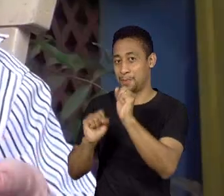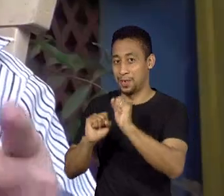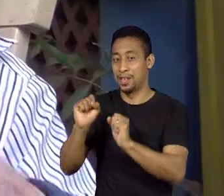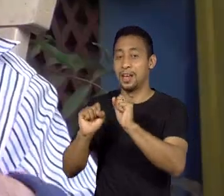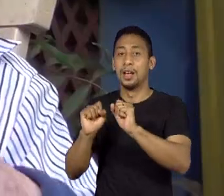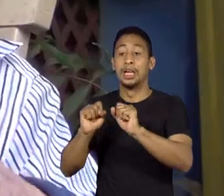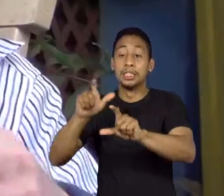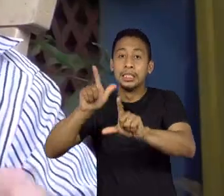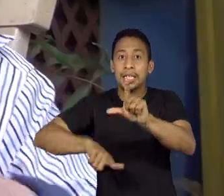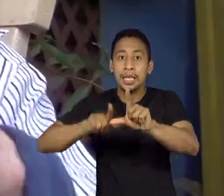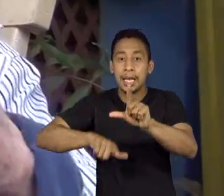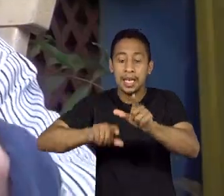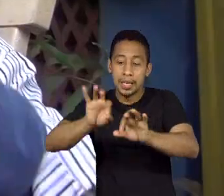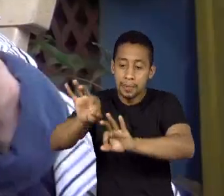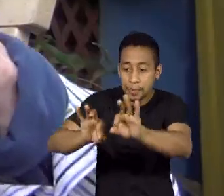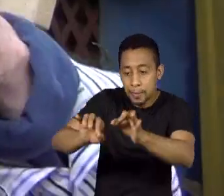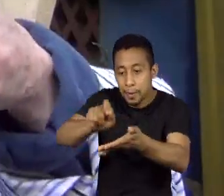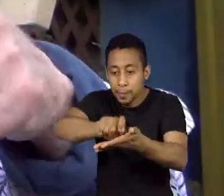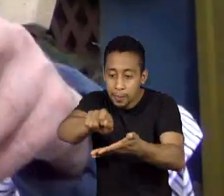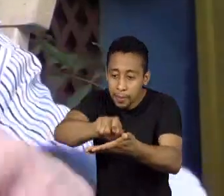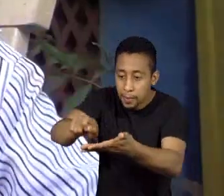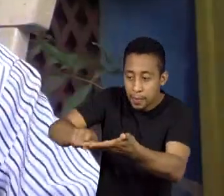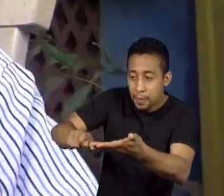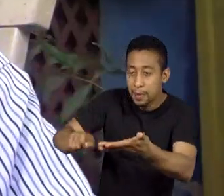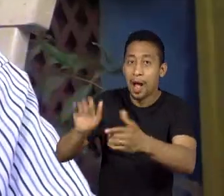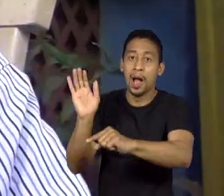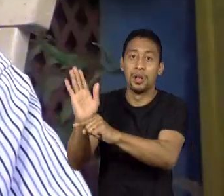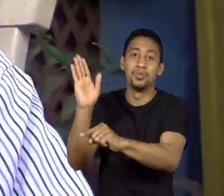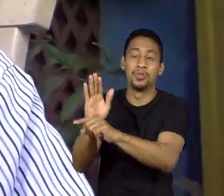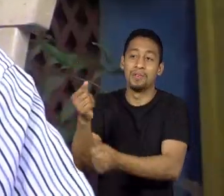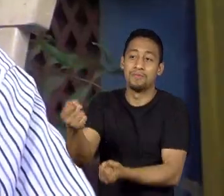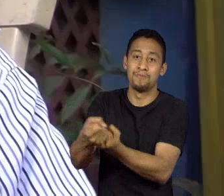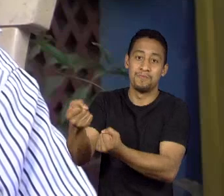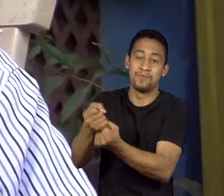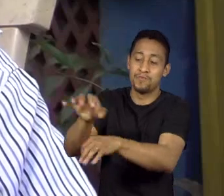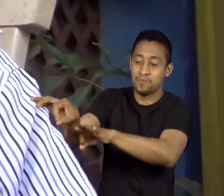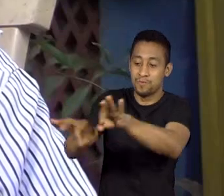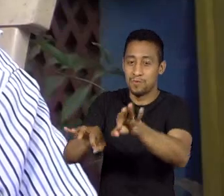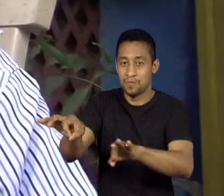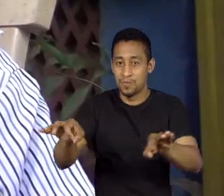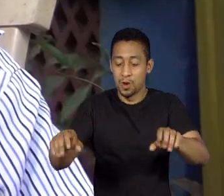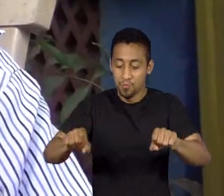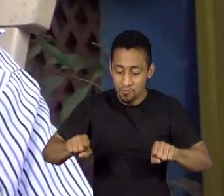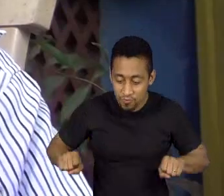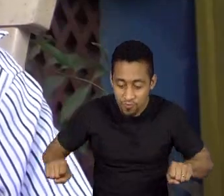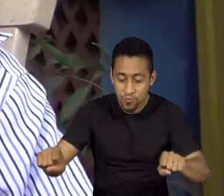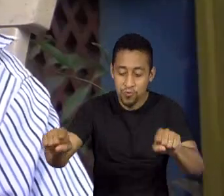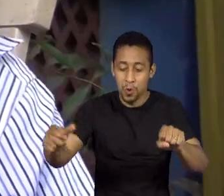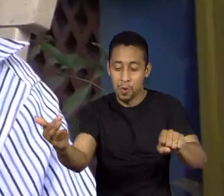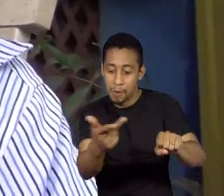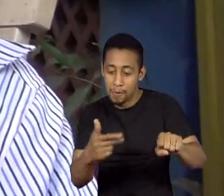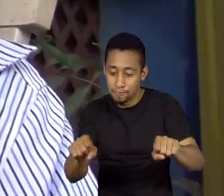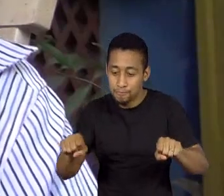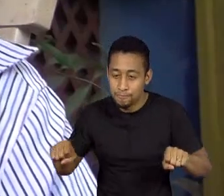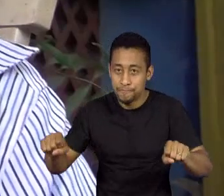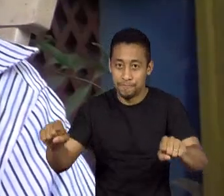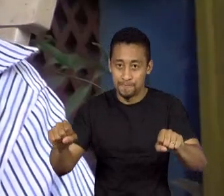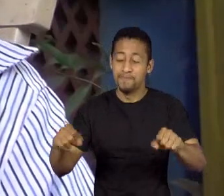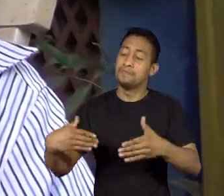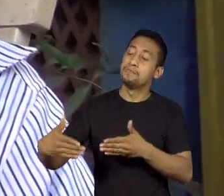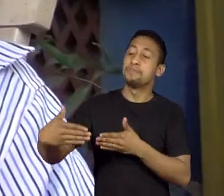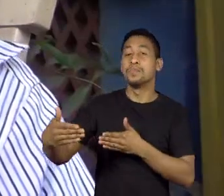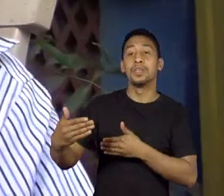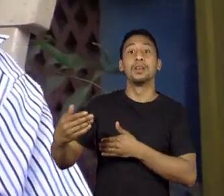eles, não, que era litografia também, já colaborava na litografia. E na segunda férias voltei a ir